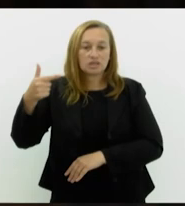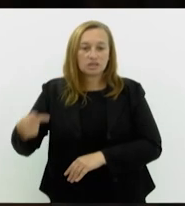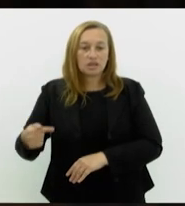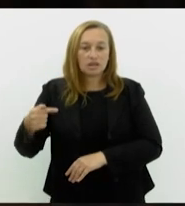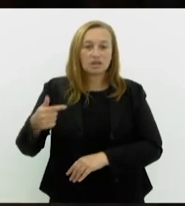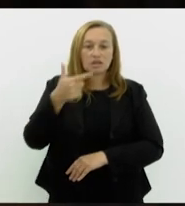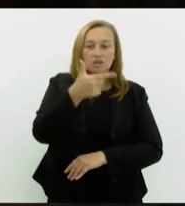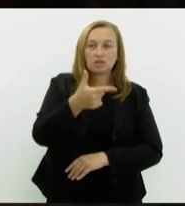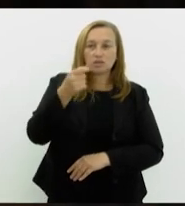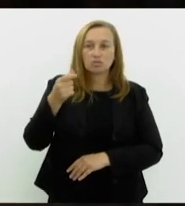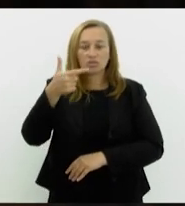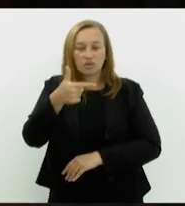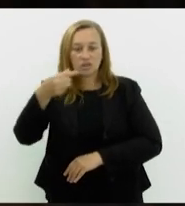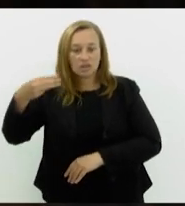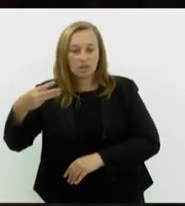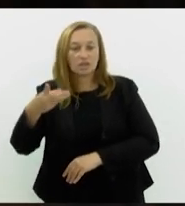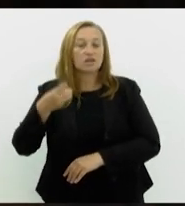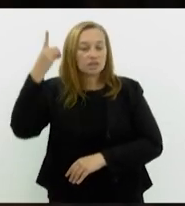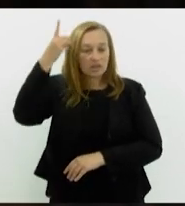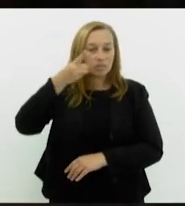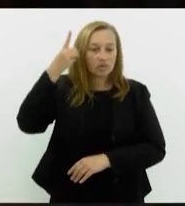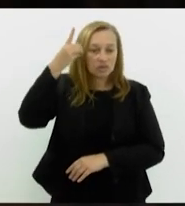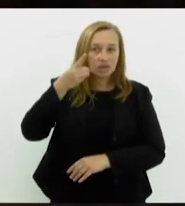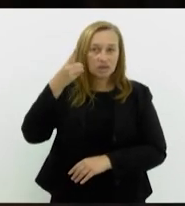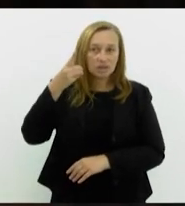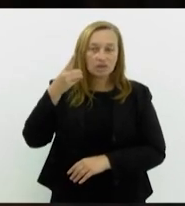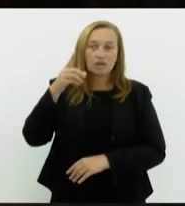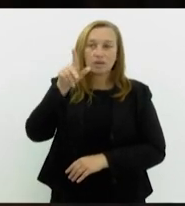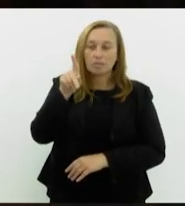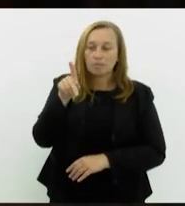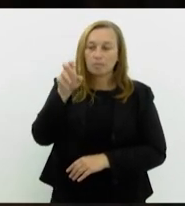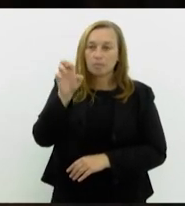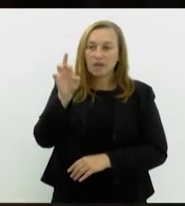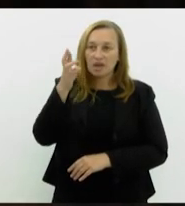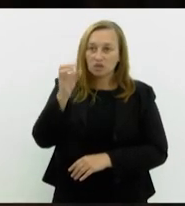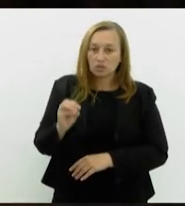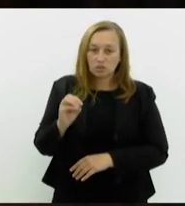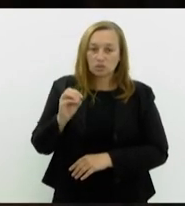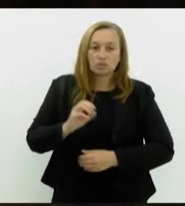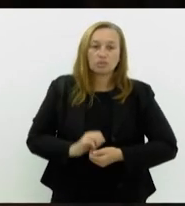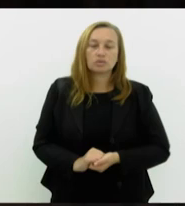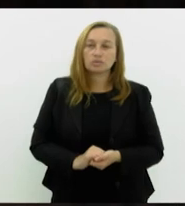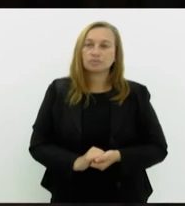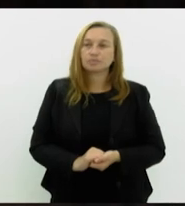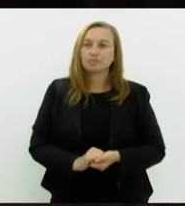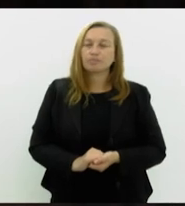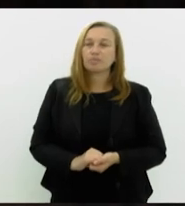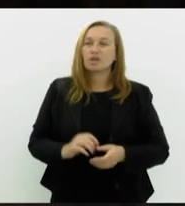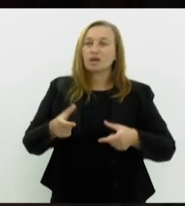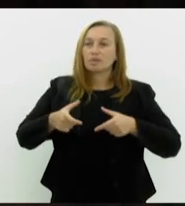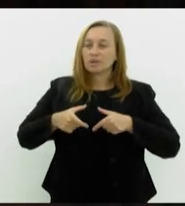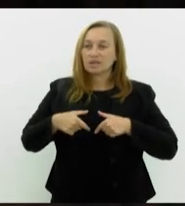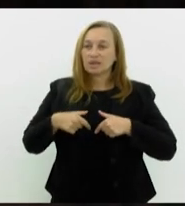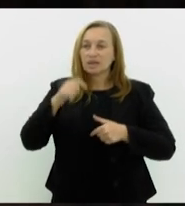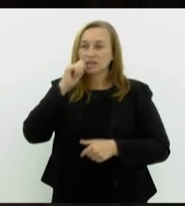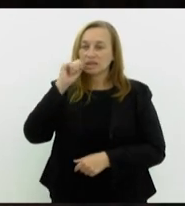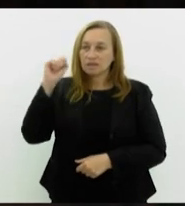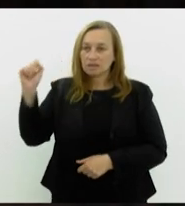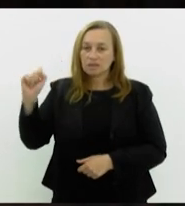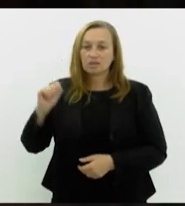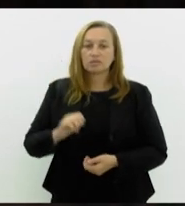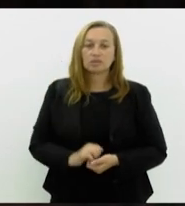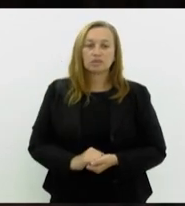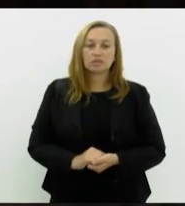de 2023, de autoria do deputado Dr. Pedro Ricardo, que fica concedida a medalha Tiradentes e o